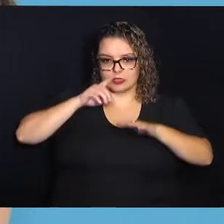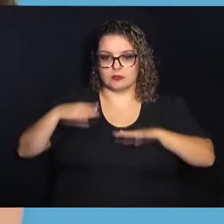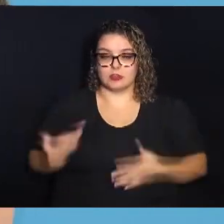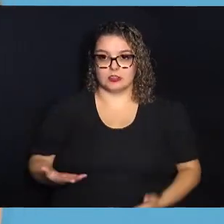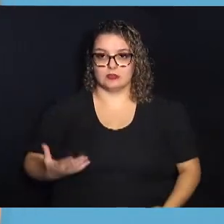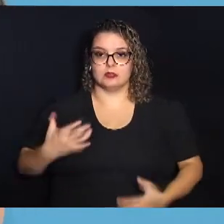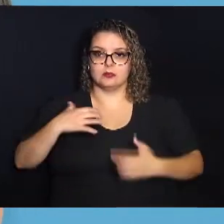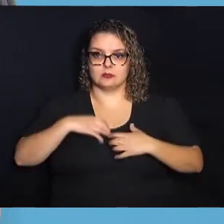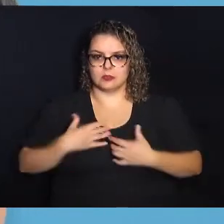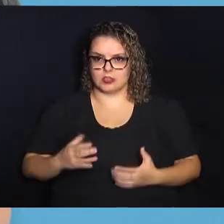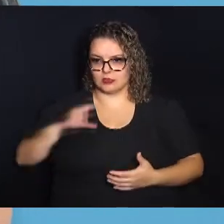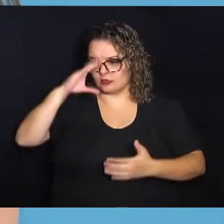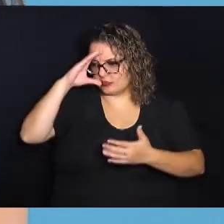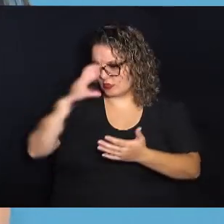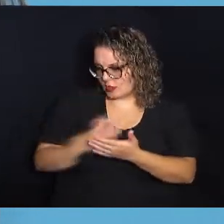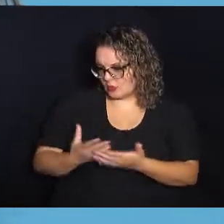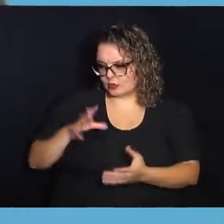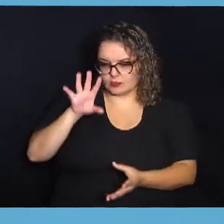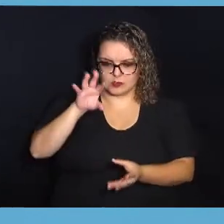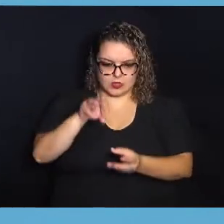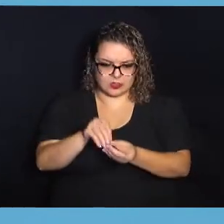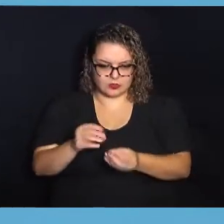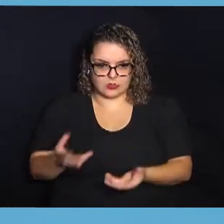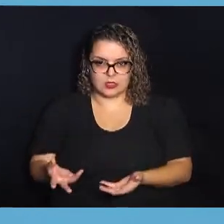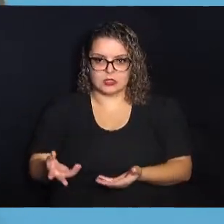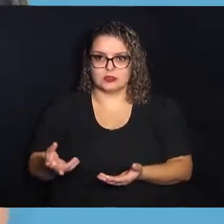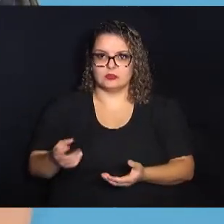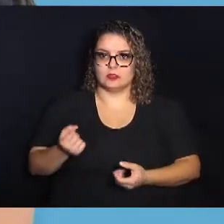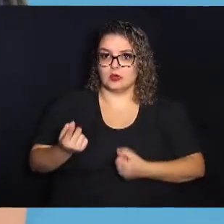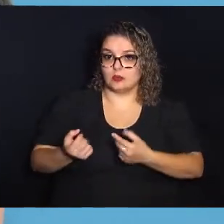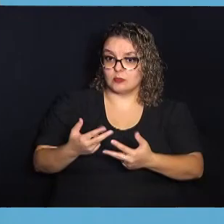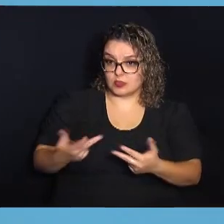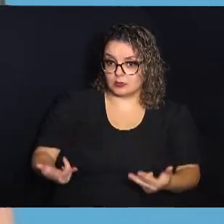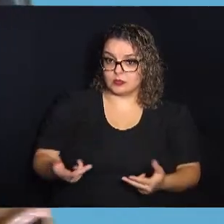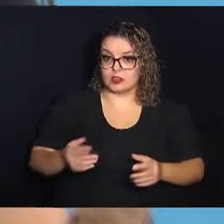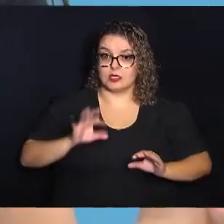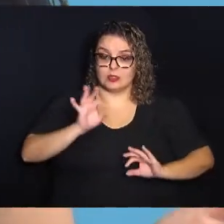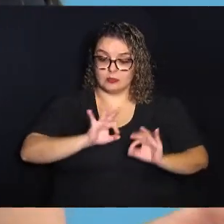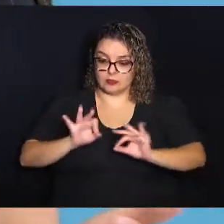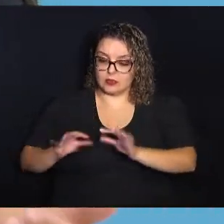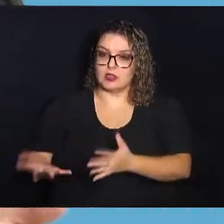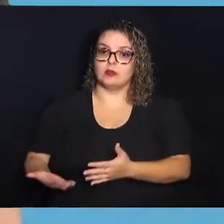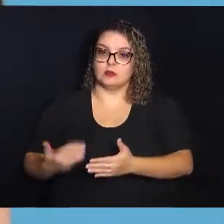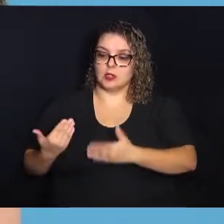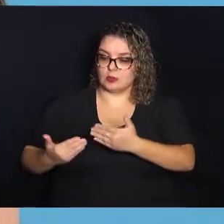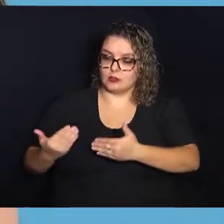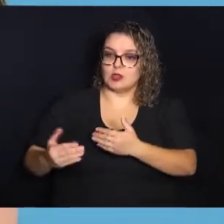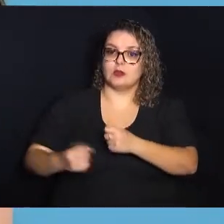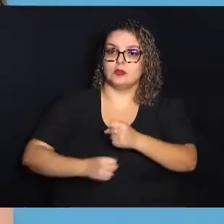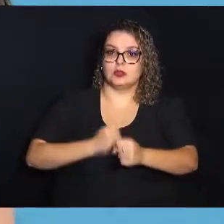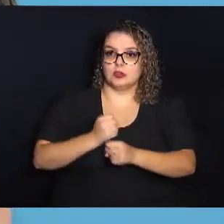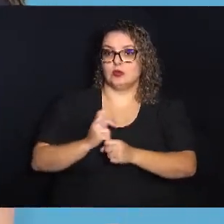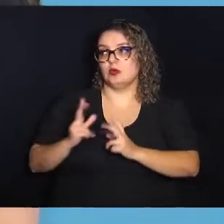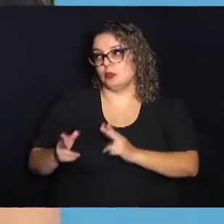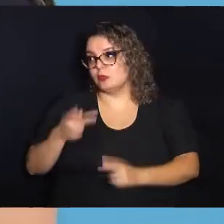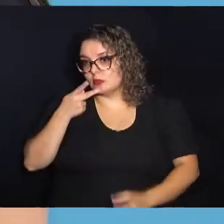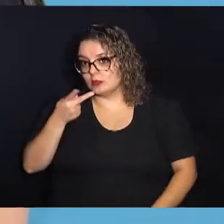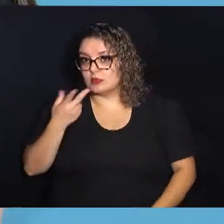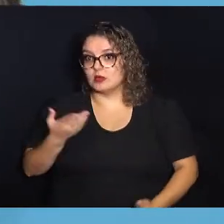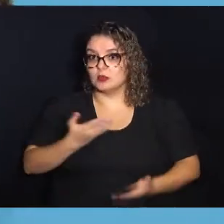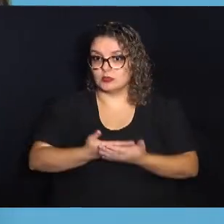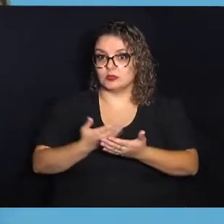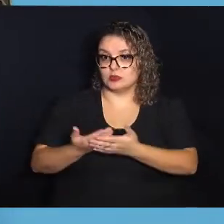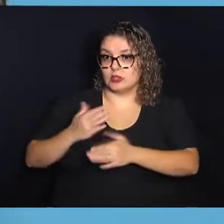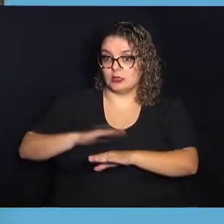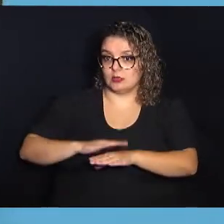pessoa se sente mais confortável, mais confiante, pegando um resumo, né? Alguma coisa que ela foi elaborando ao longo do ano, como nós falamos, né?